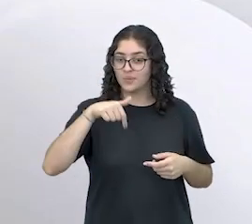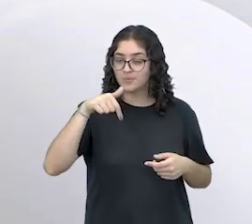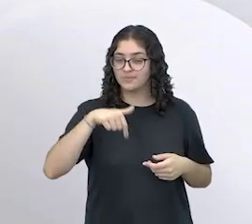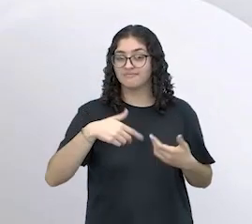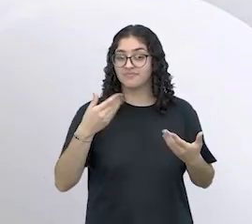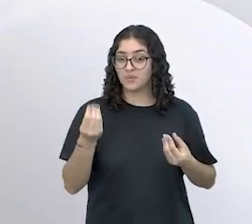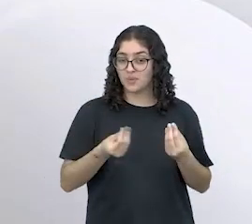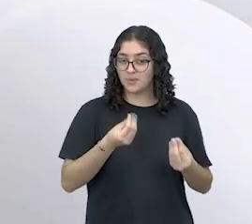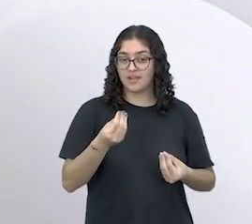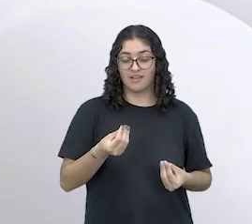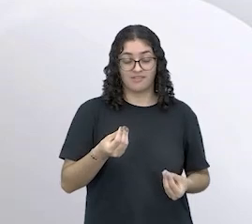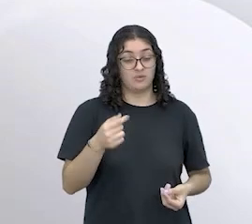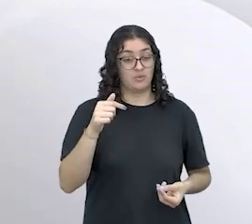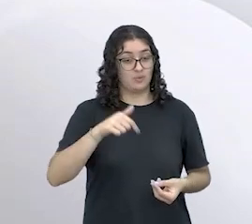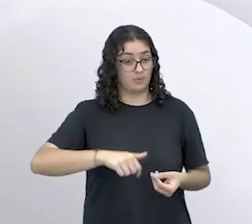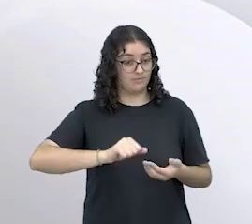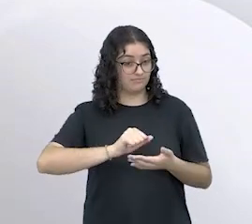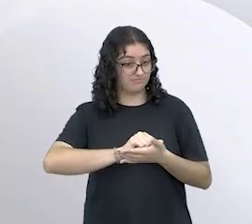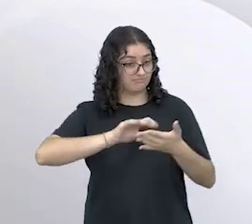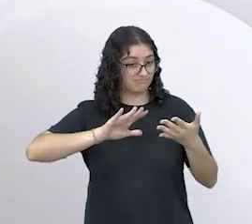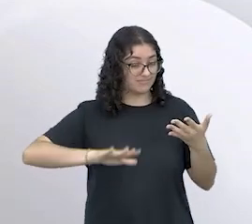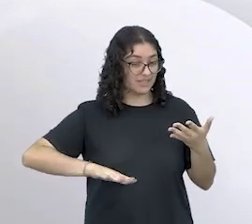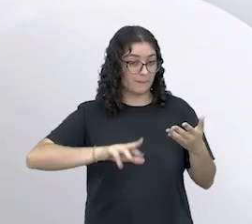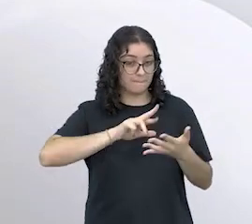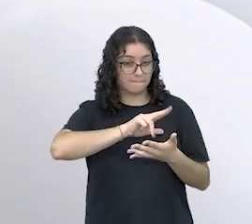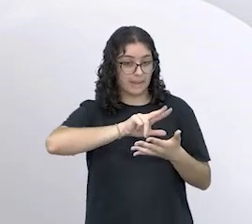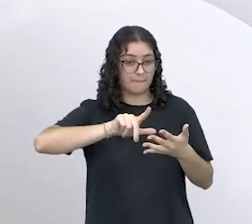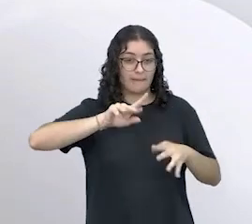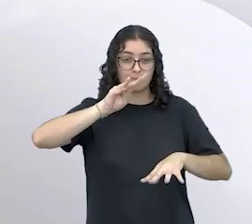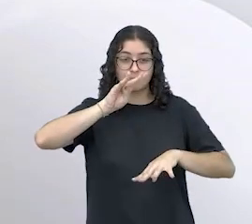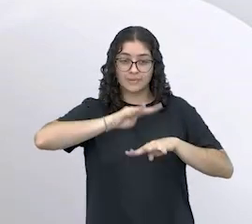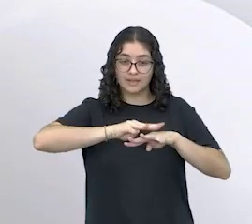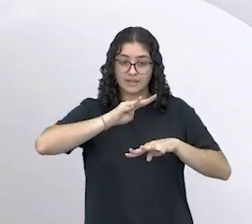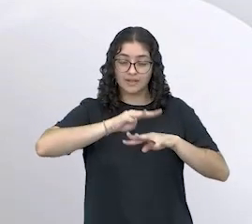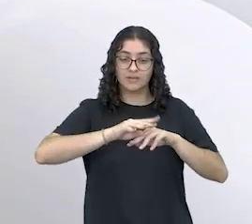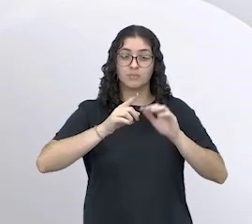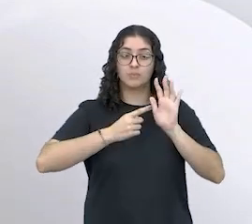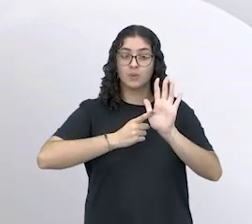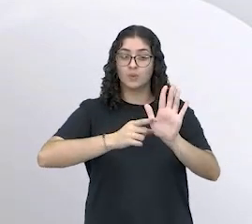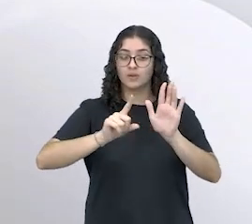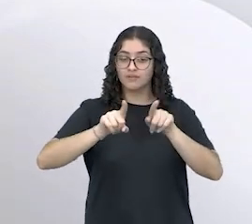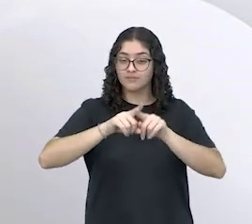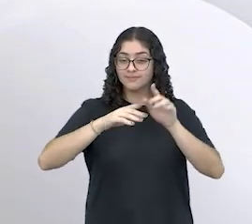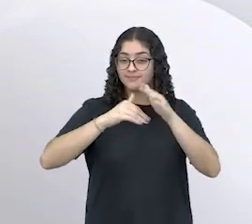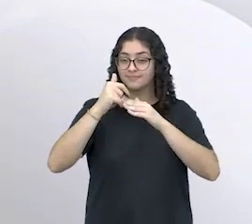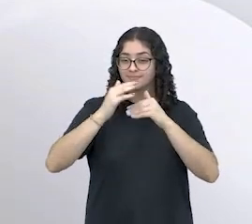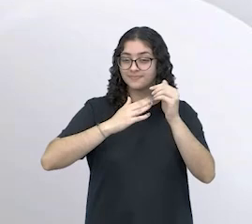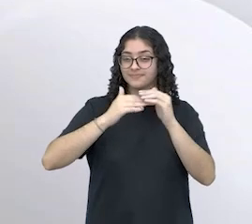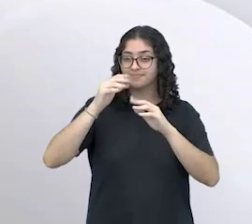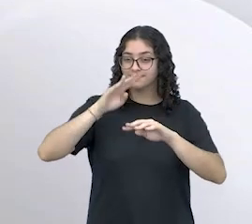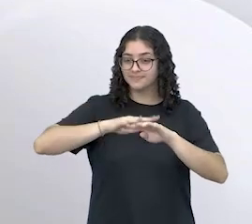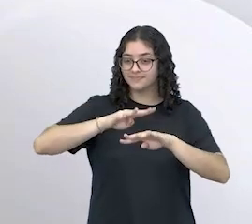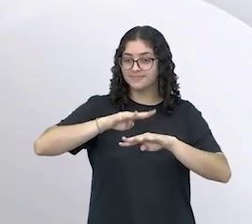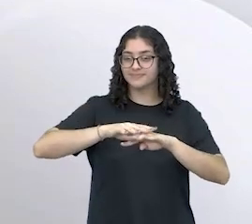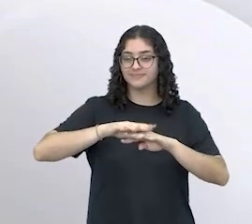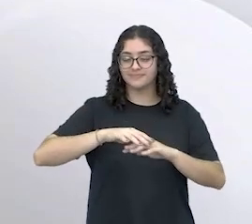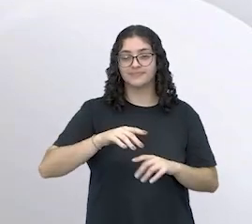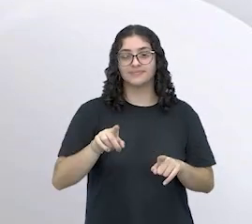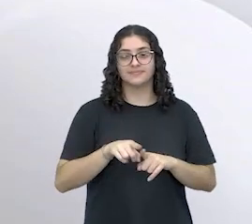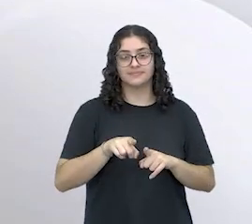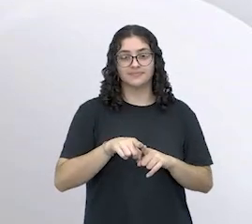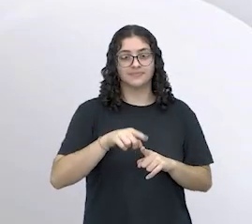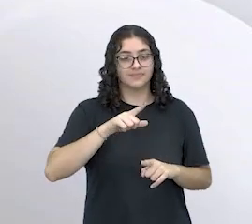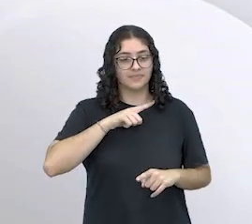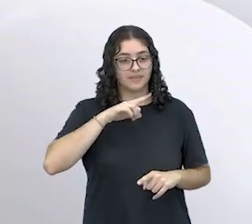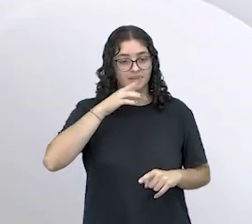hoje a gente deu um monte de atividade aqui, né, de matemática, mostramos algumas habilidades de matemática, né,